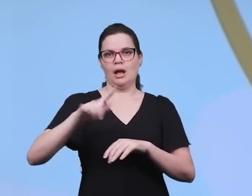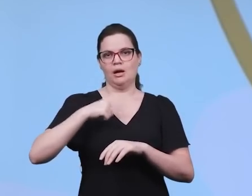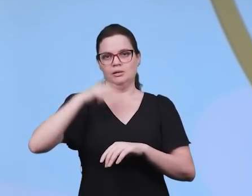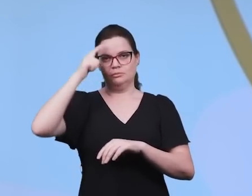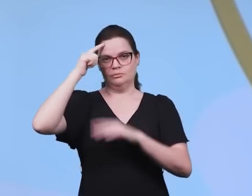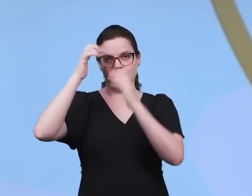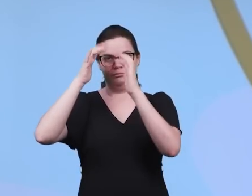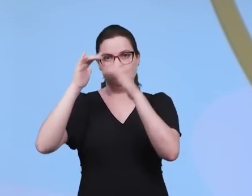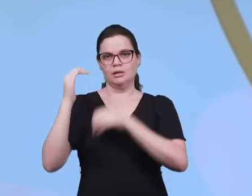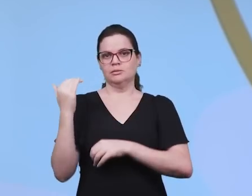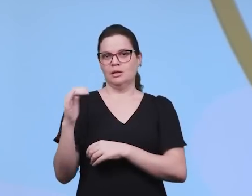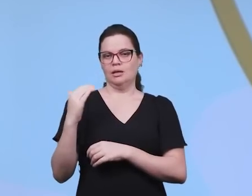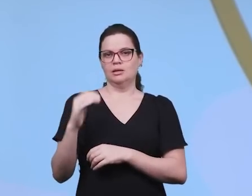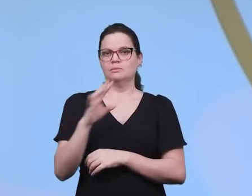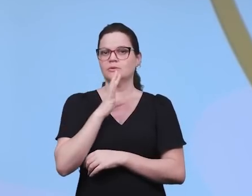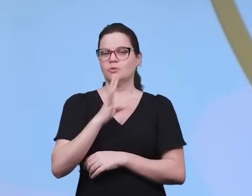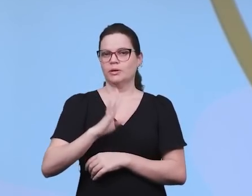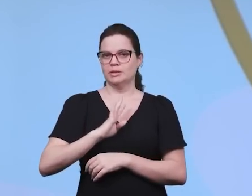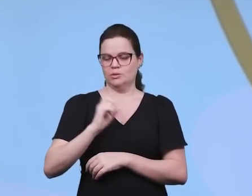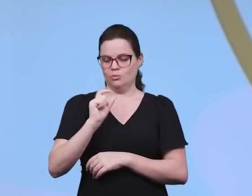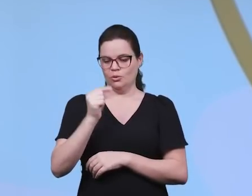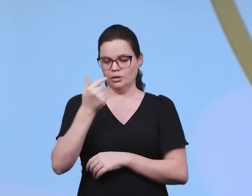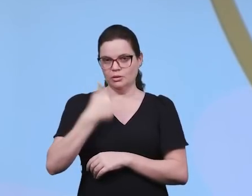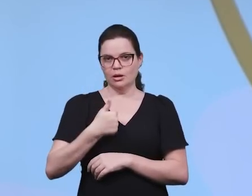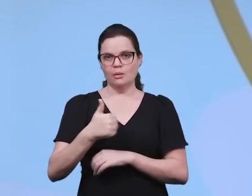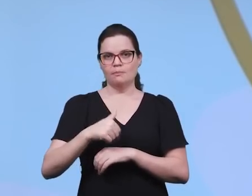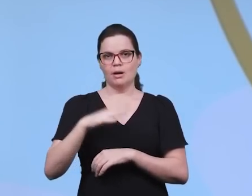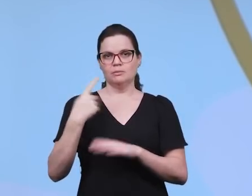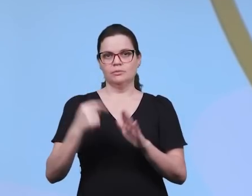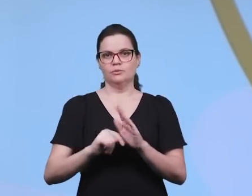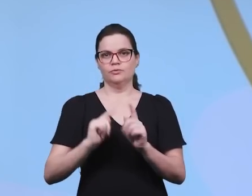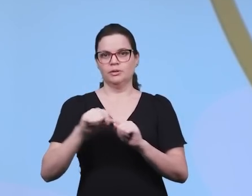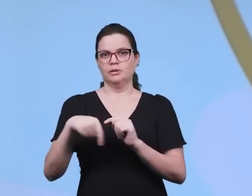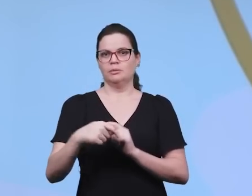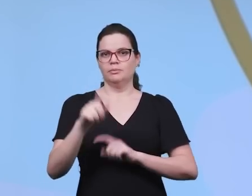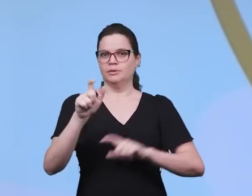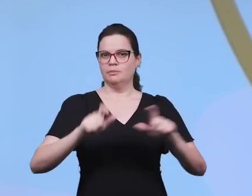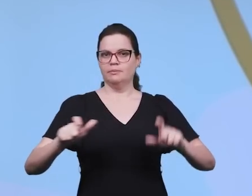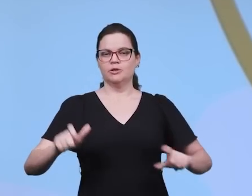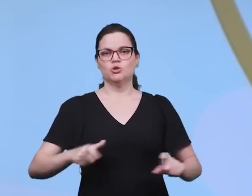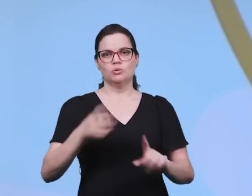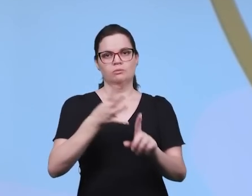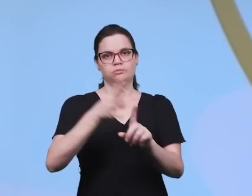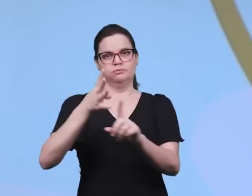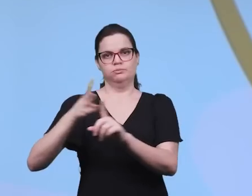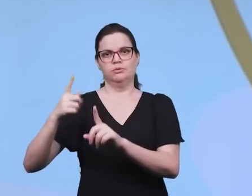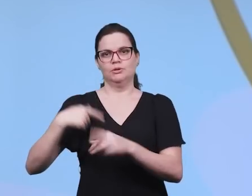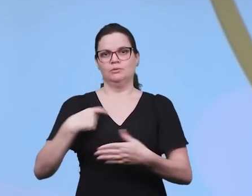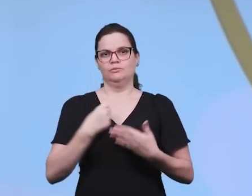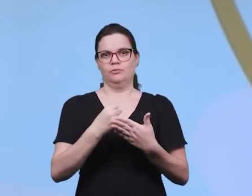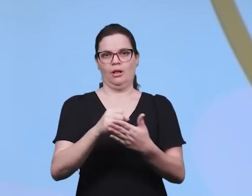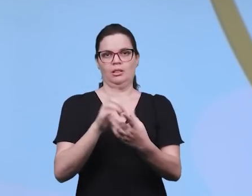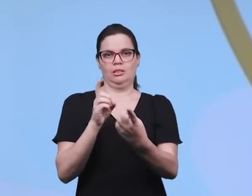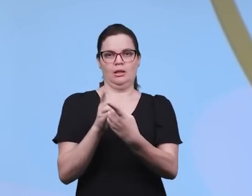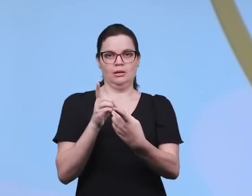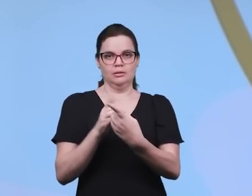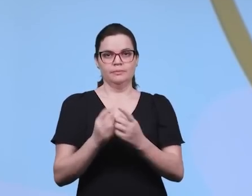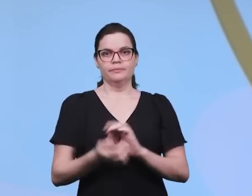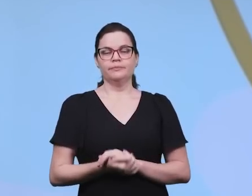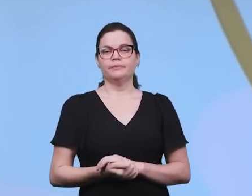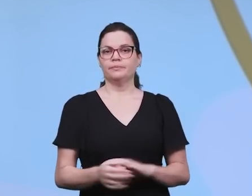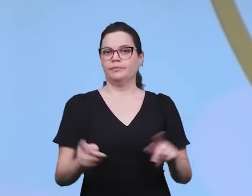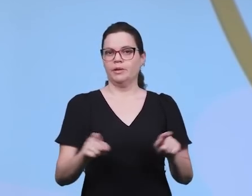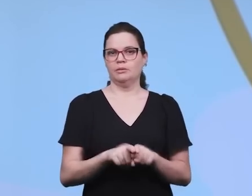aprofundar, sim, o conhecimento um pouco sobre mim e logo depois muito mais sobre os pacientes que eu iria atender. Eu tive até uma experiência